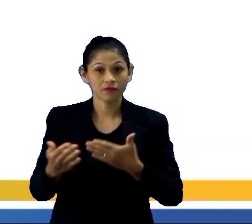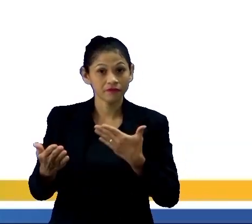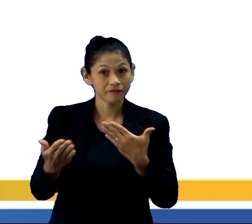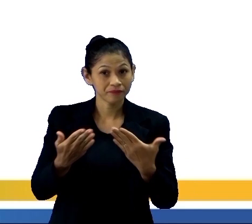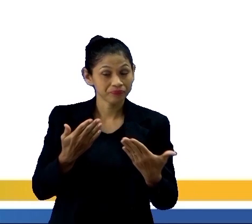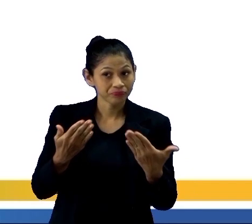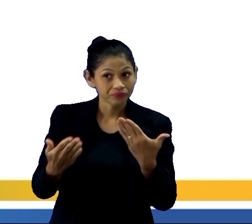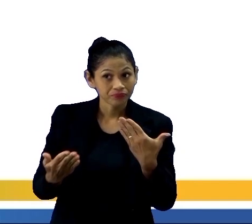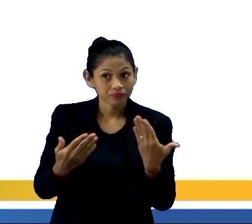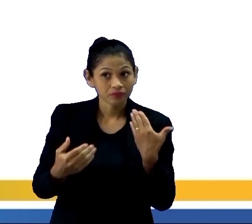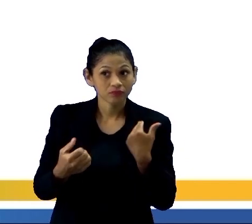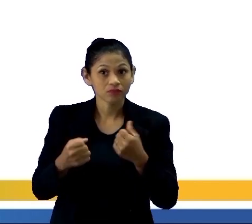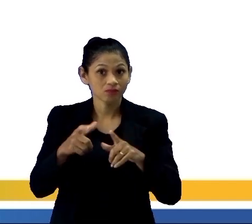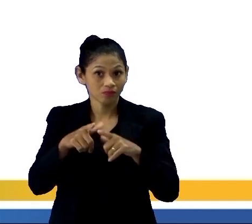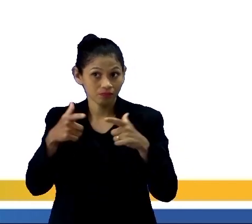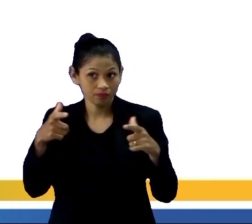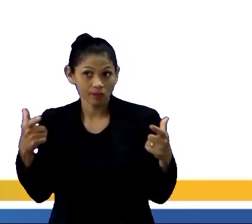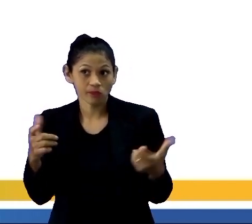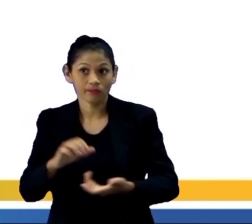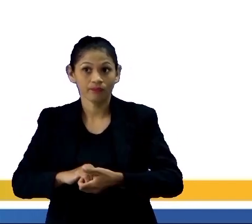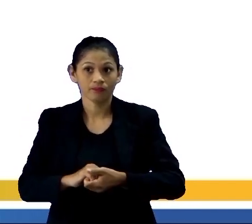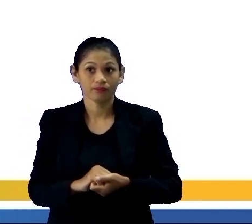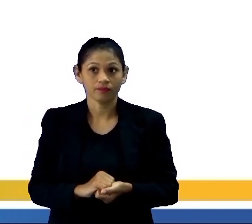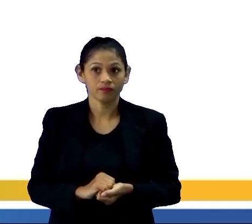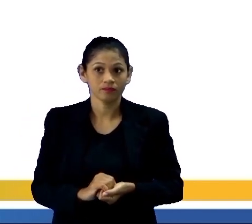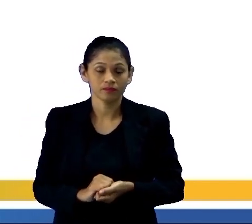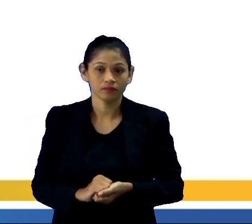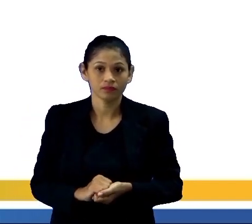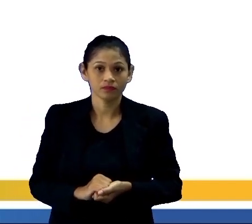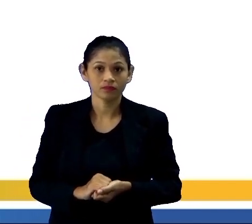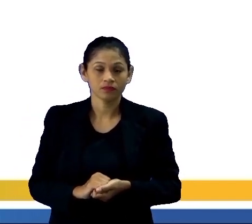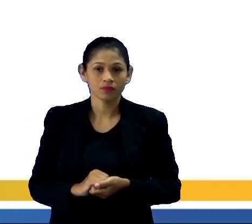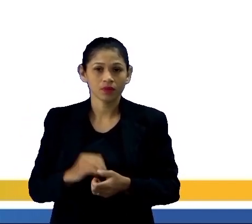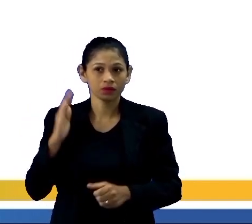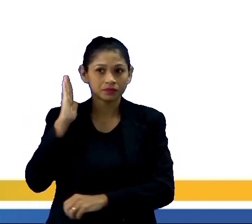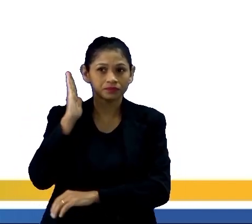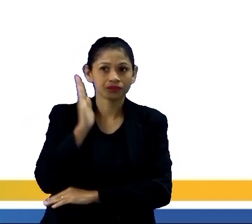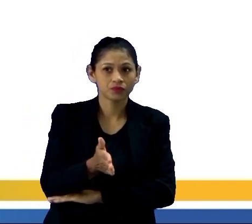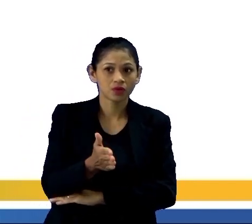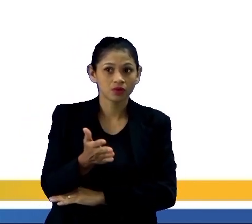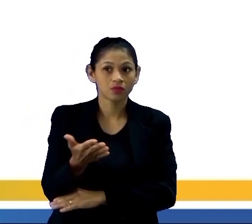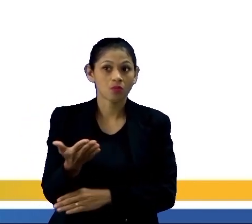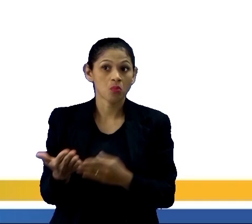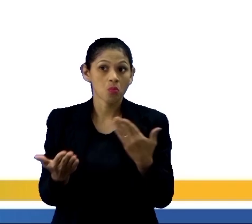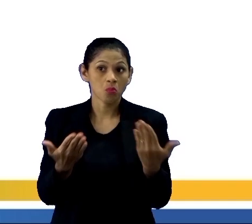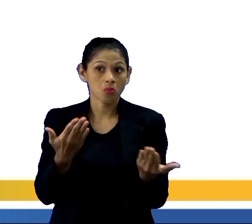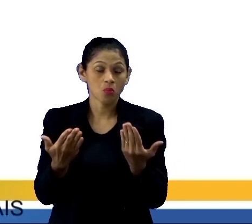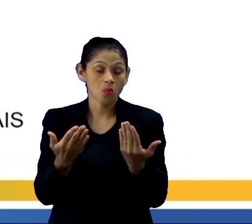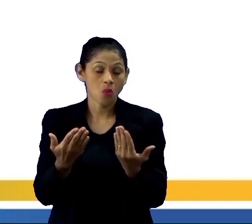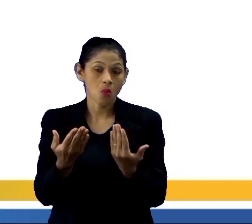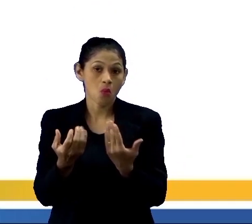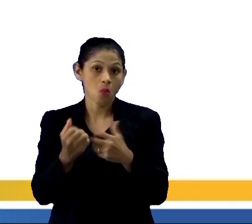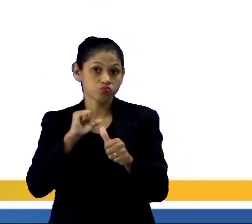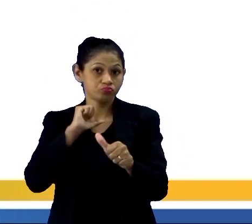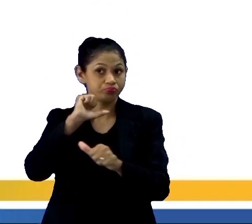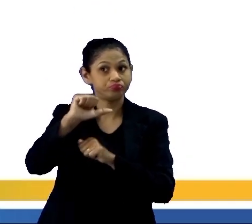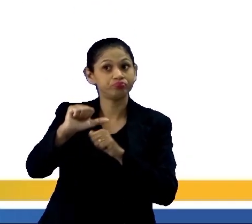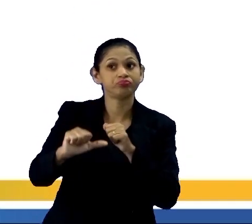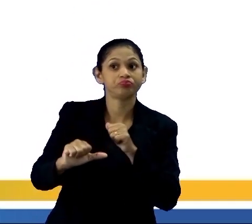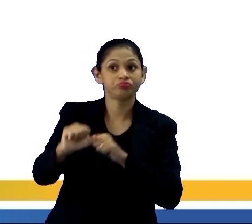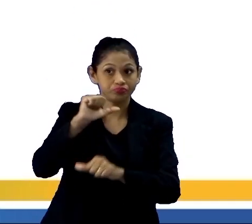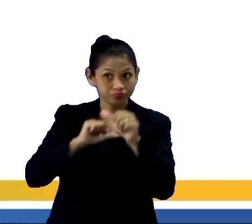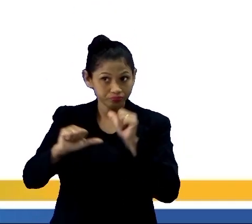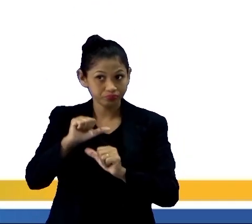Primeiro vamos falar sobre variação de grandezas. Diretamente proporcionais ou inversamente